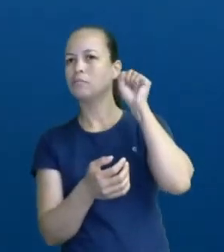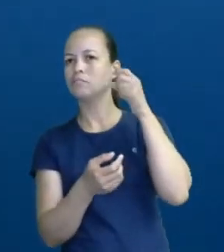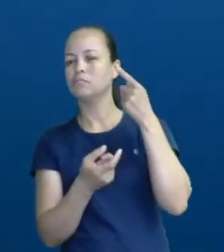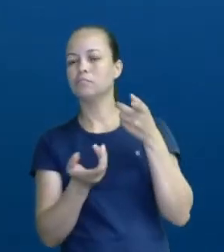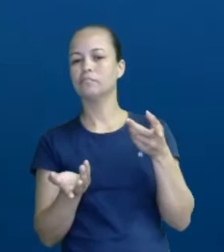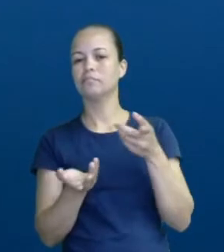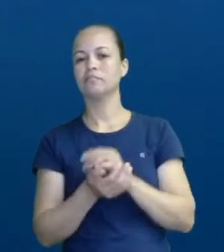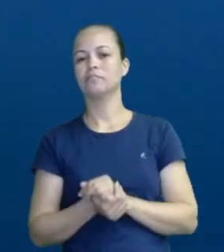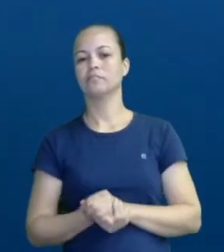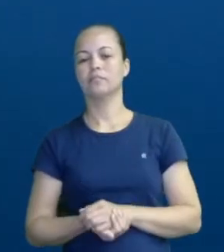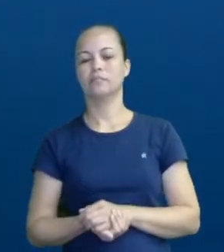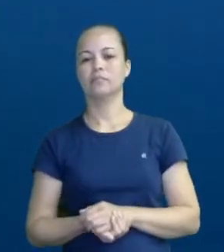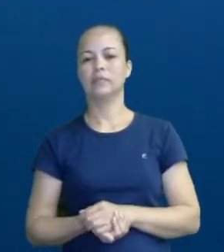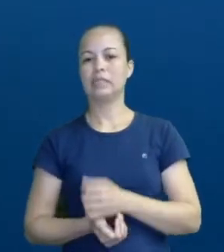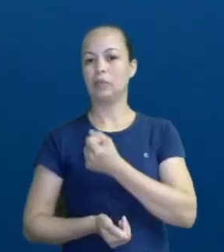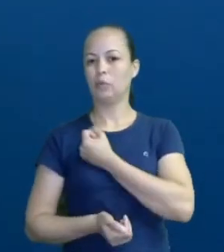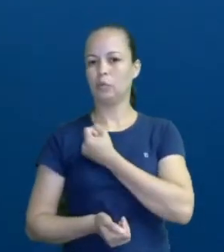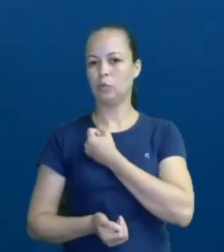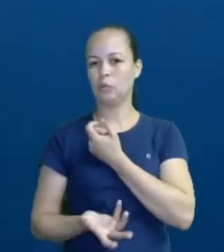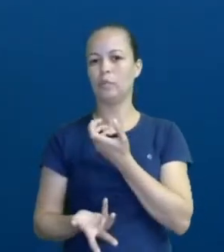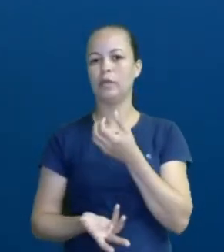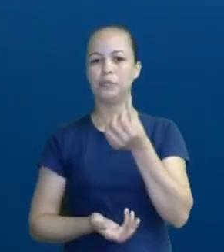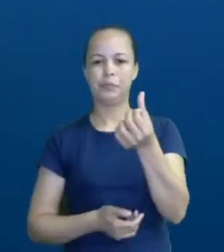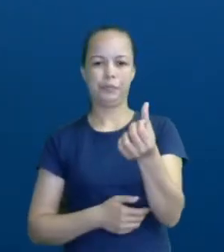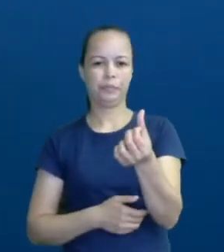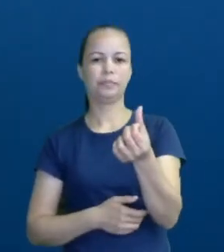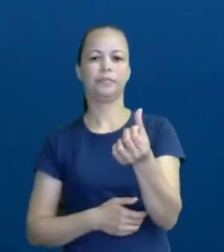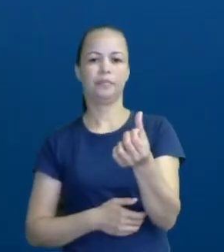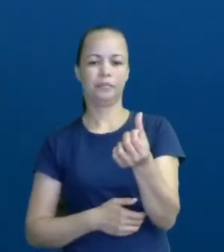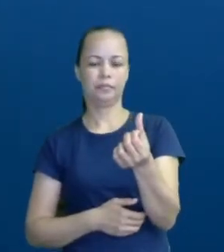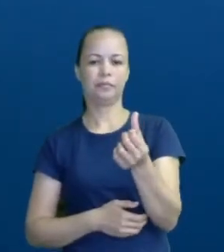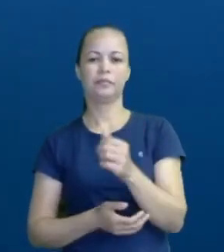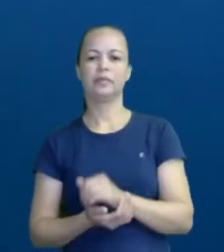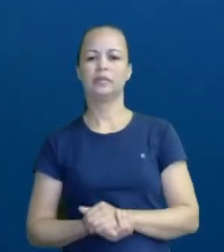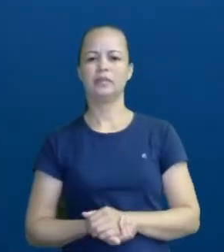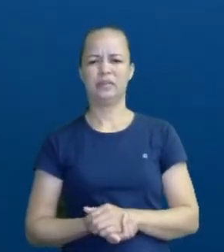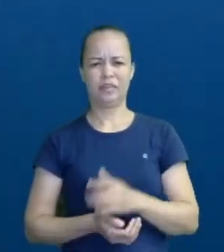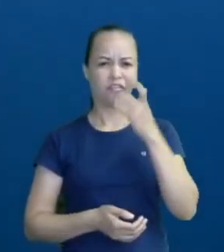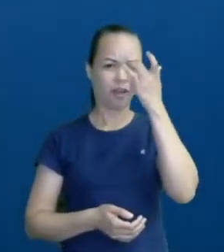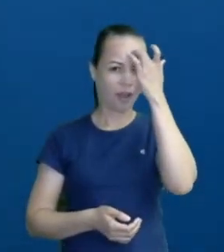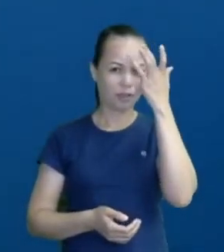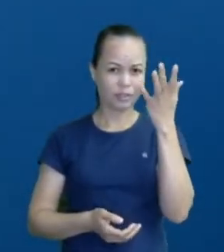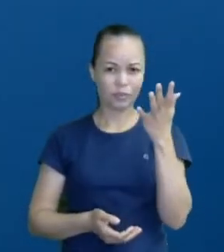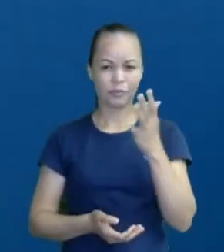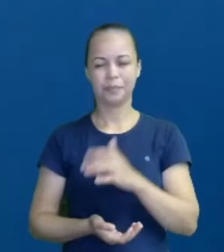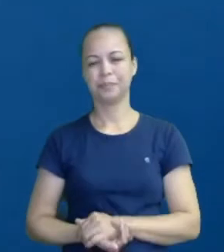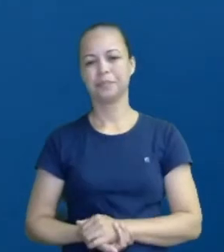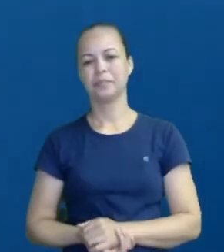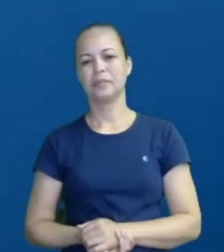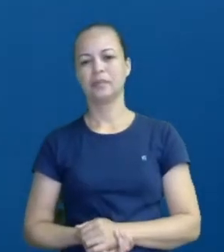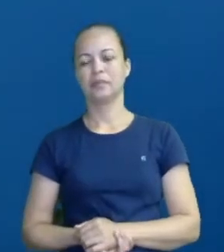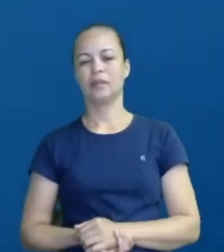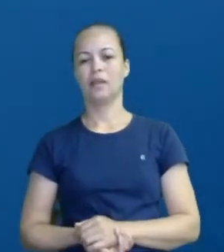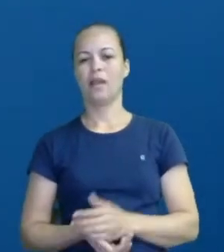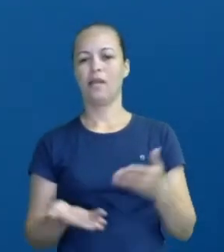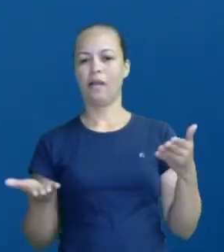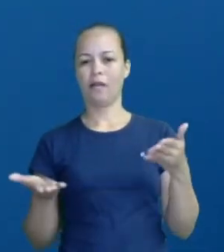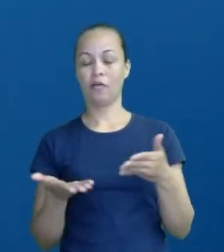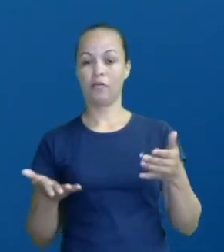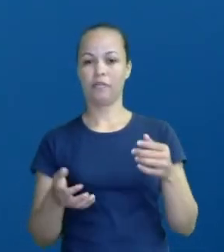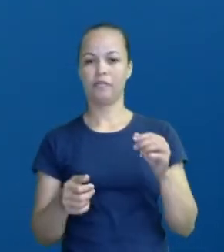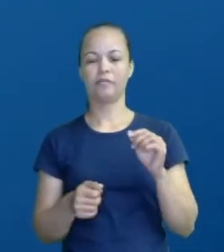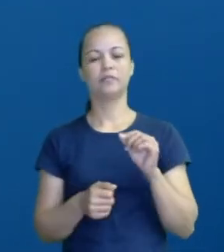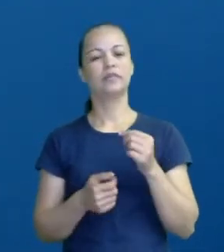Isso, o número 6. Tá certo? Não é fácil? Agora vamos fazer a mesma